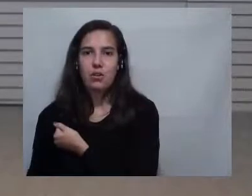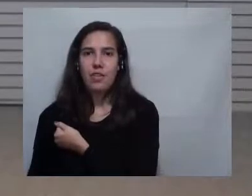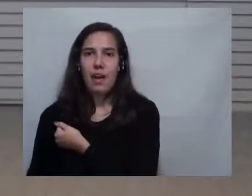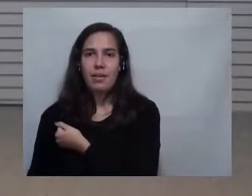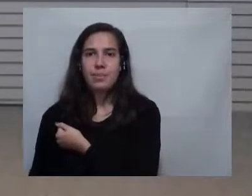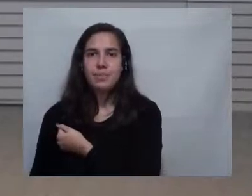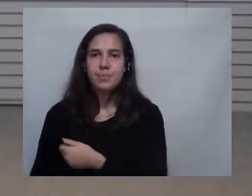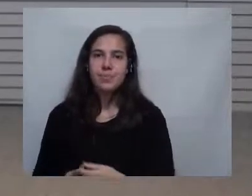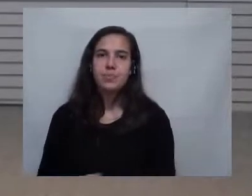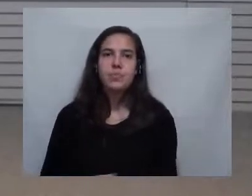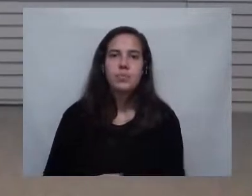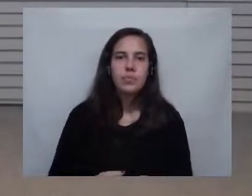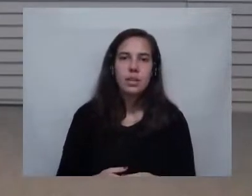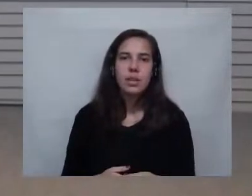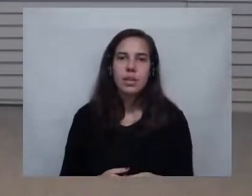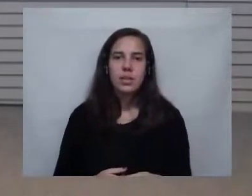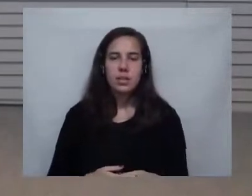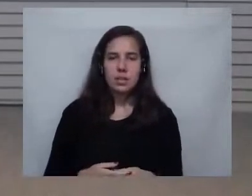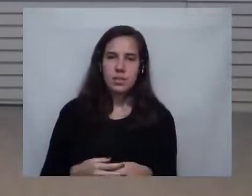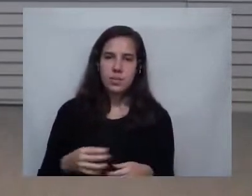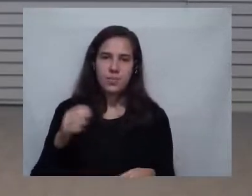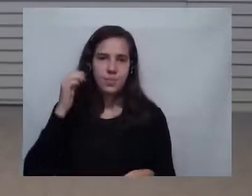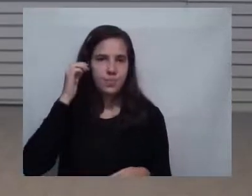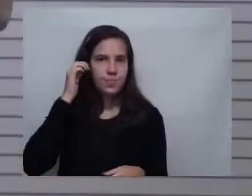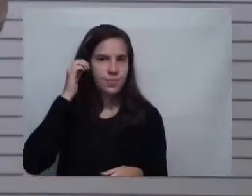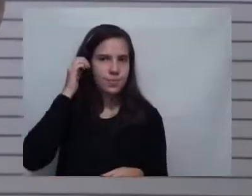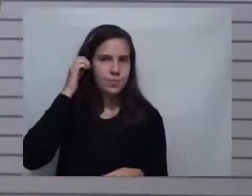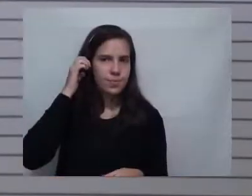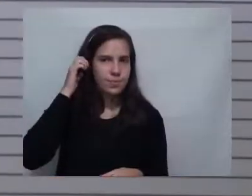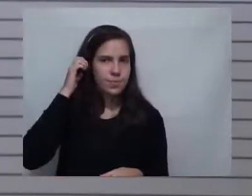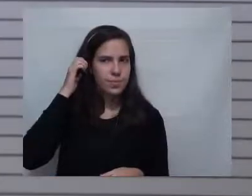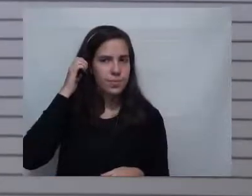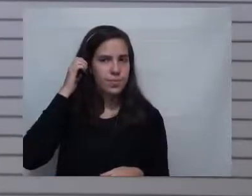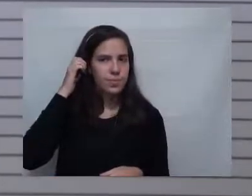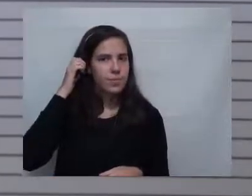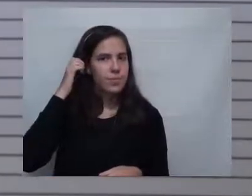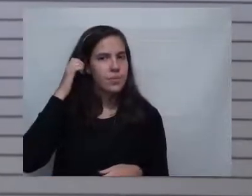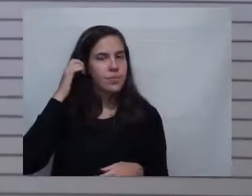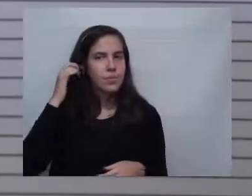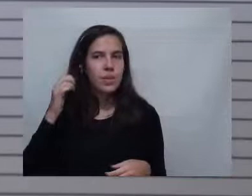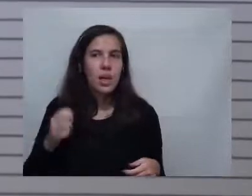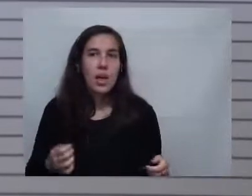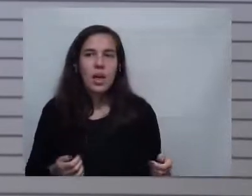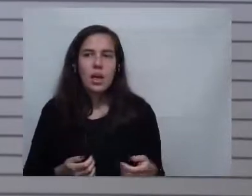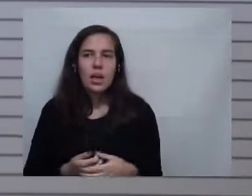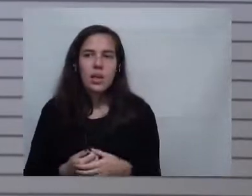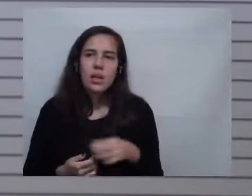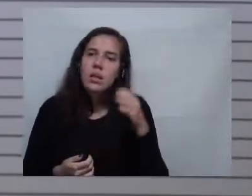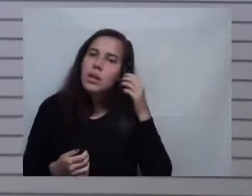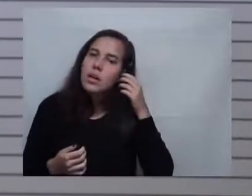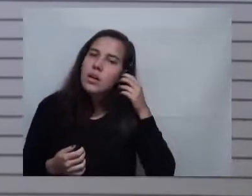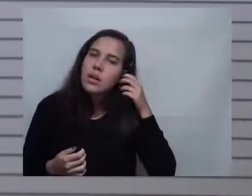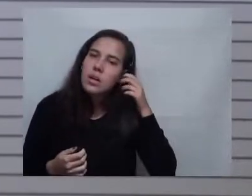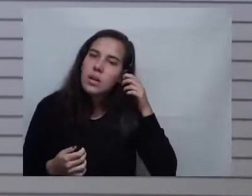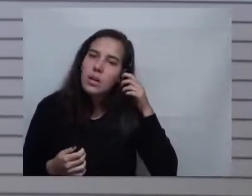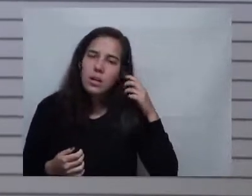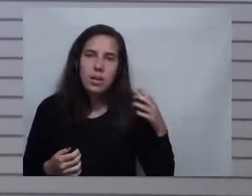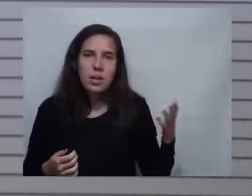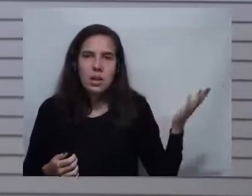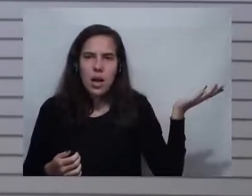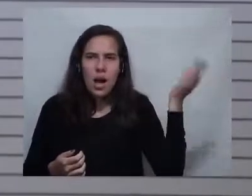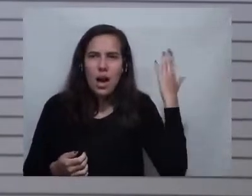escravos para se colocava e os se dispunham nas laterais das